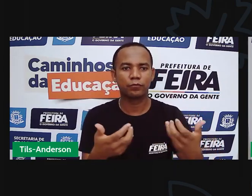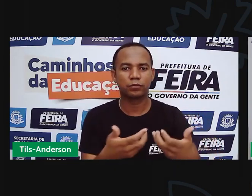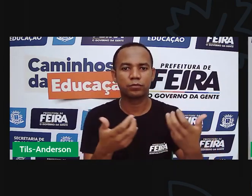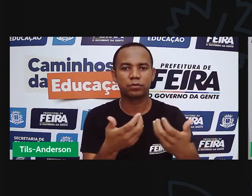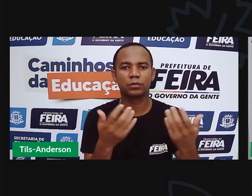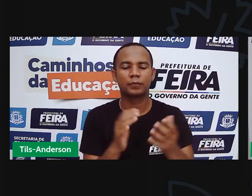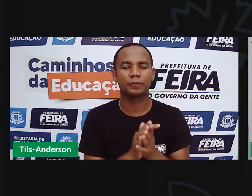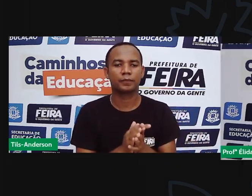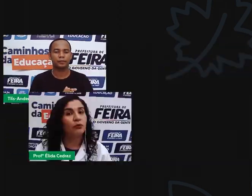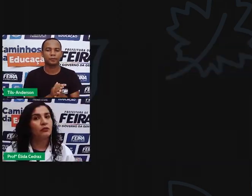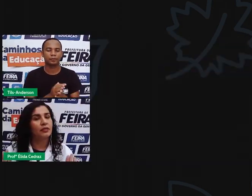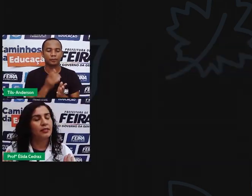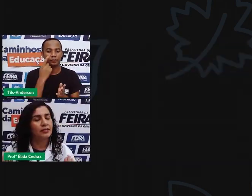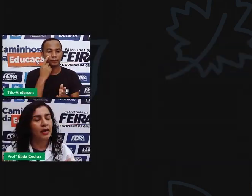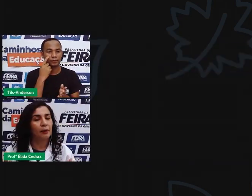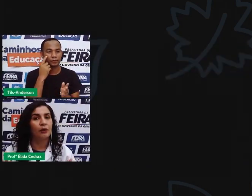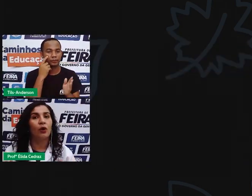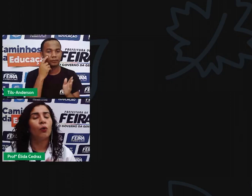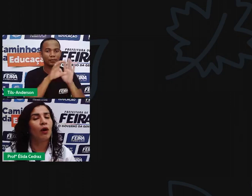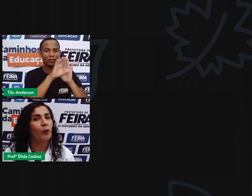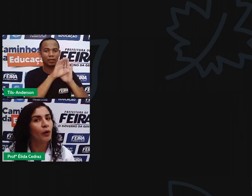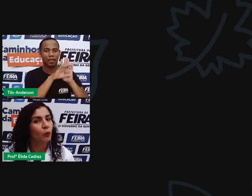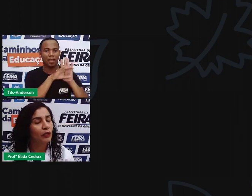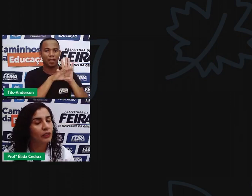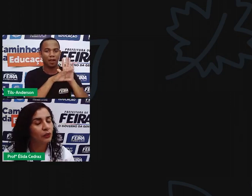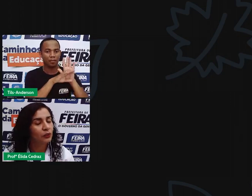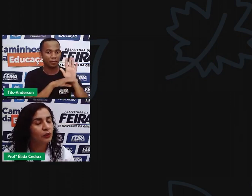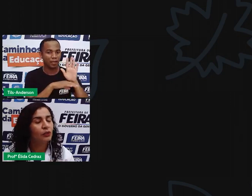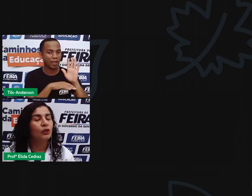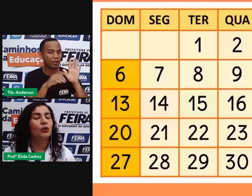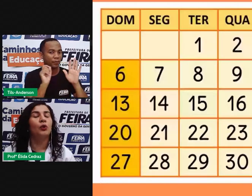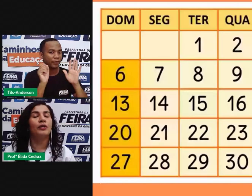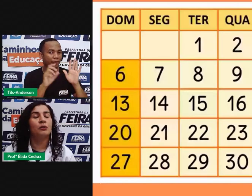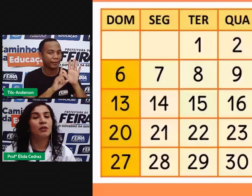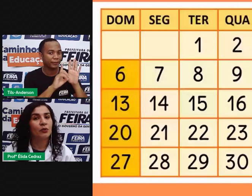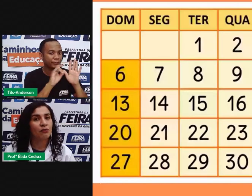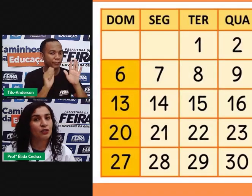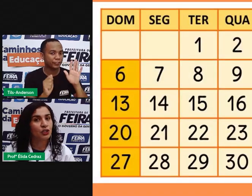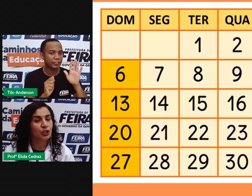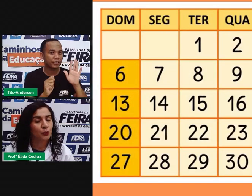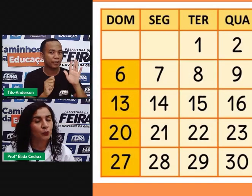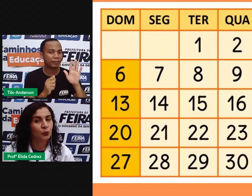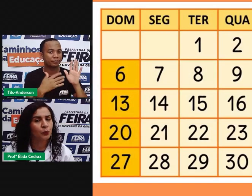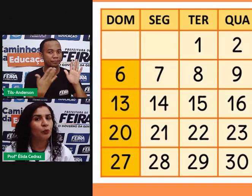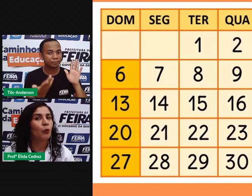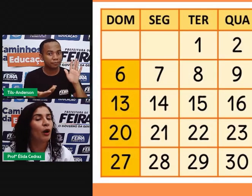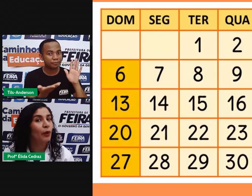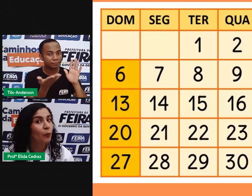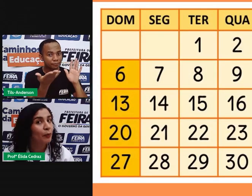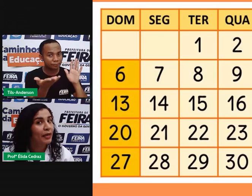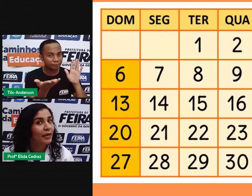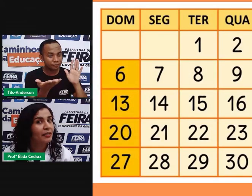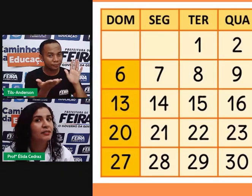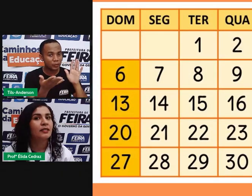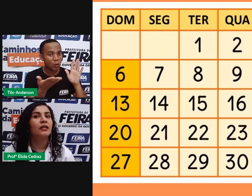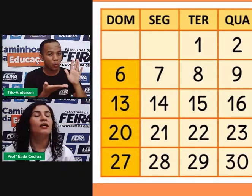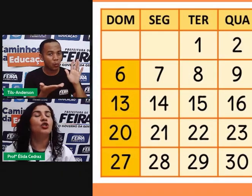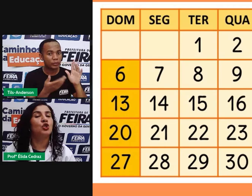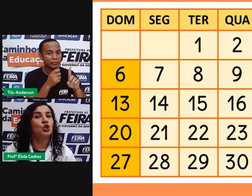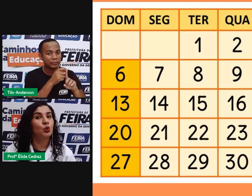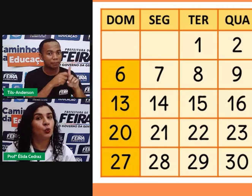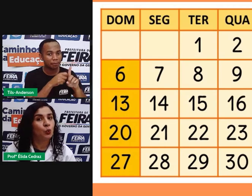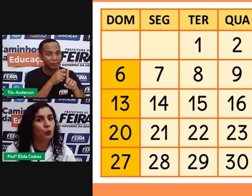O nosso calendário, você sabe, qual é o ano? 2021. Qual é o mês?